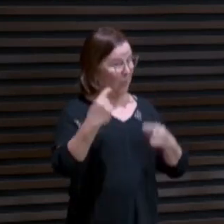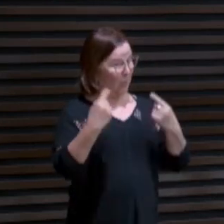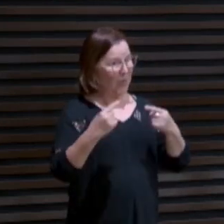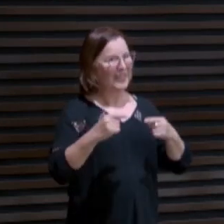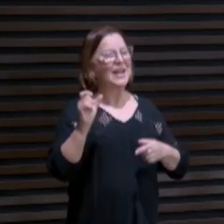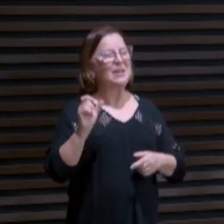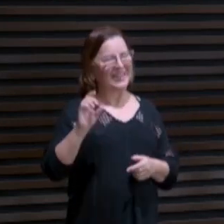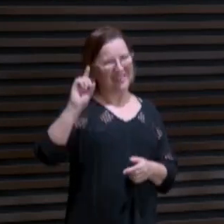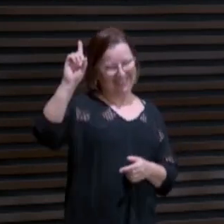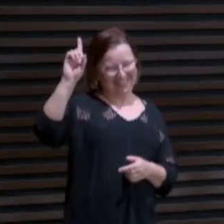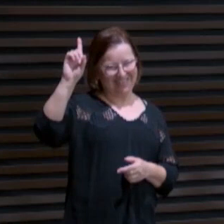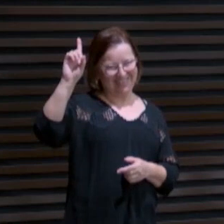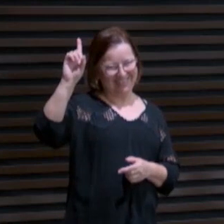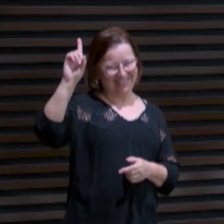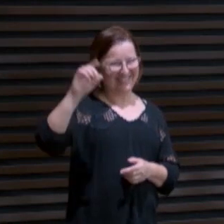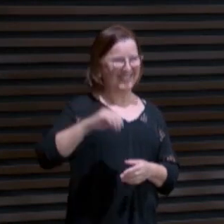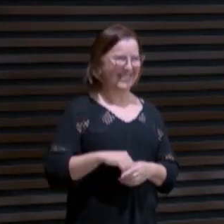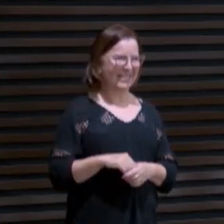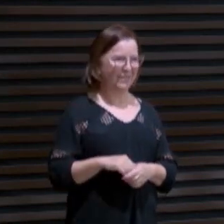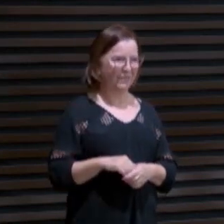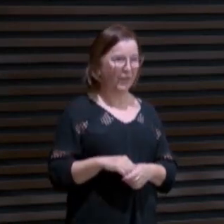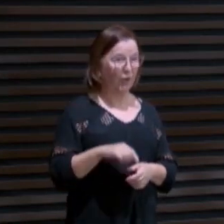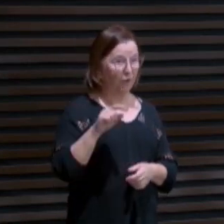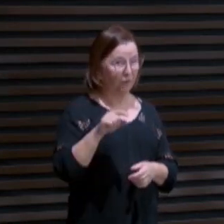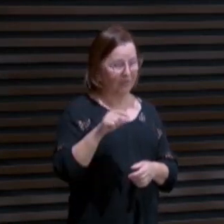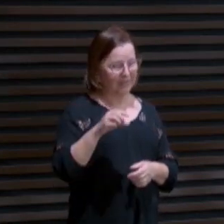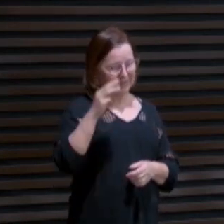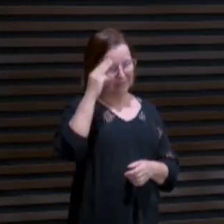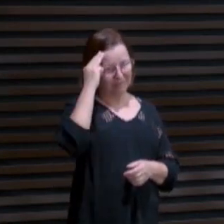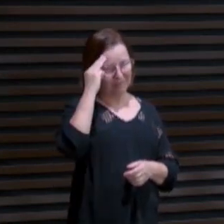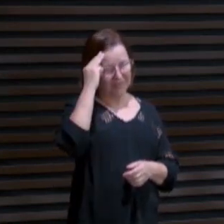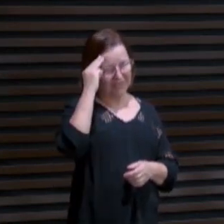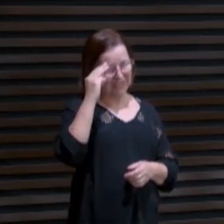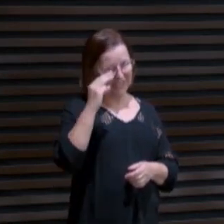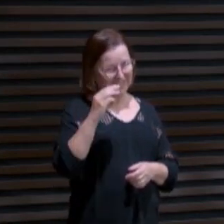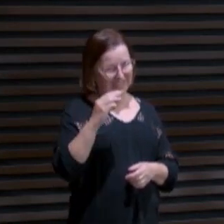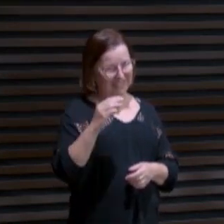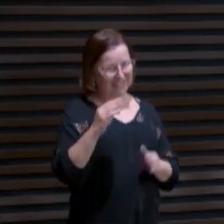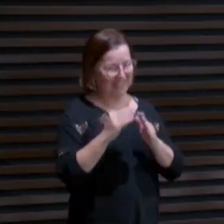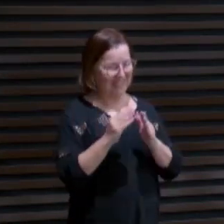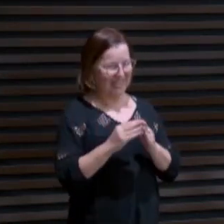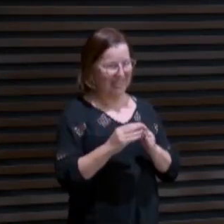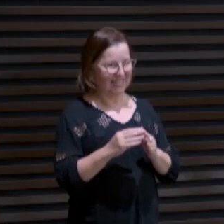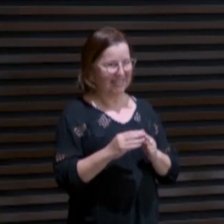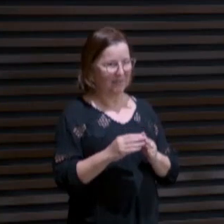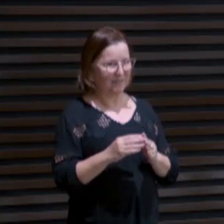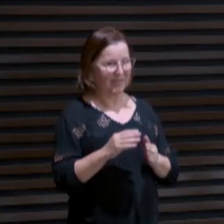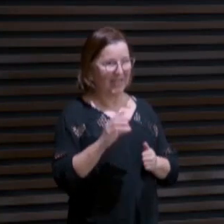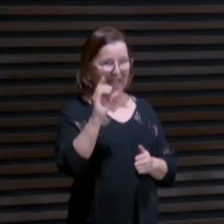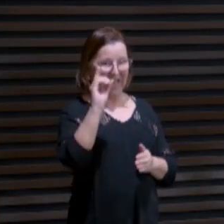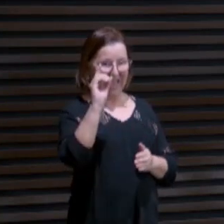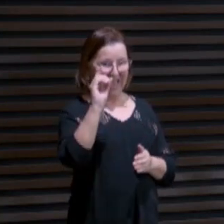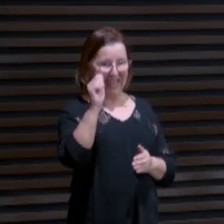Deus. Deixo para você meditar em casa Daniel capítulo 6. A história de